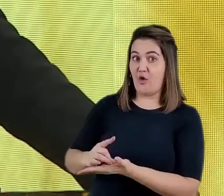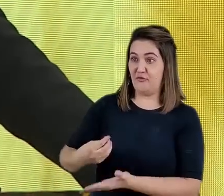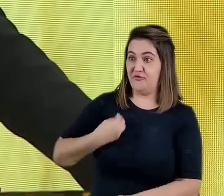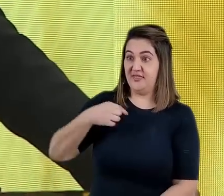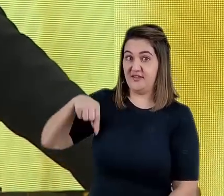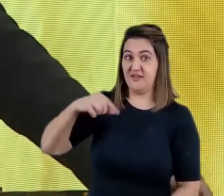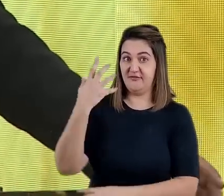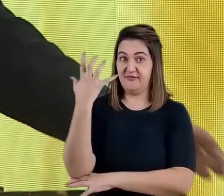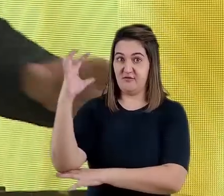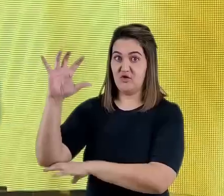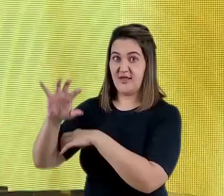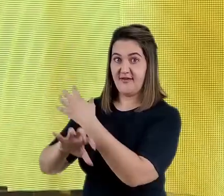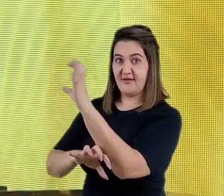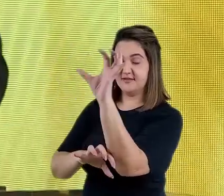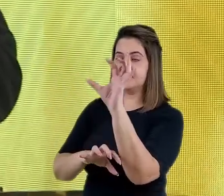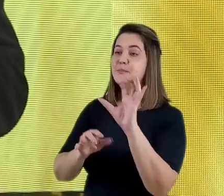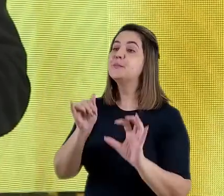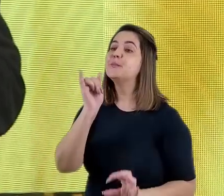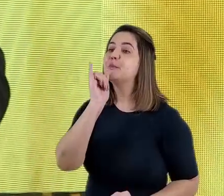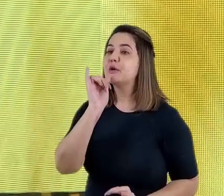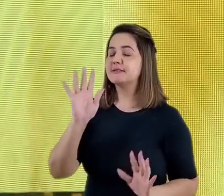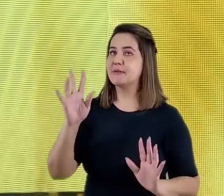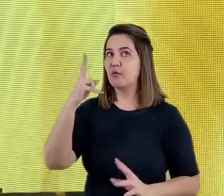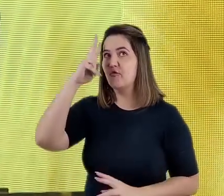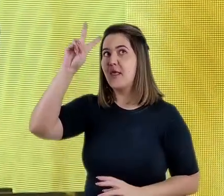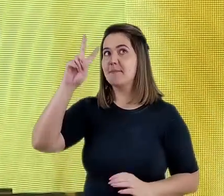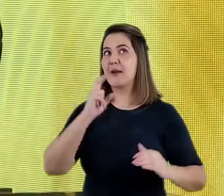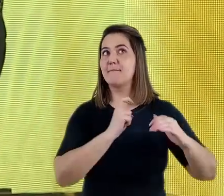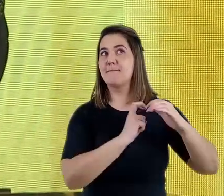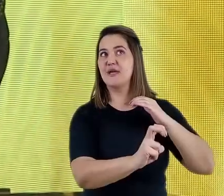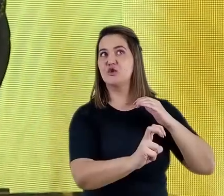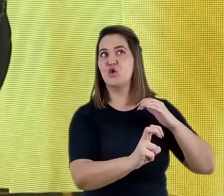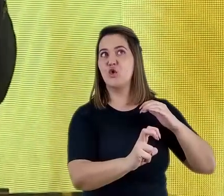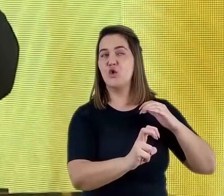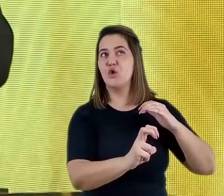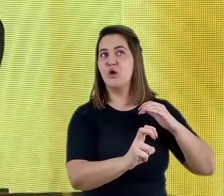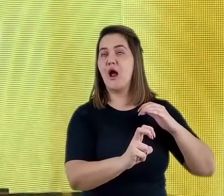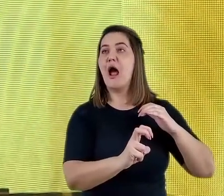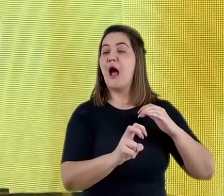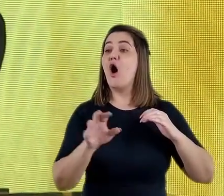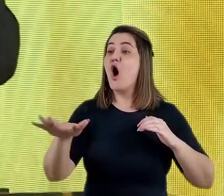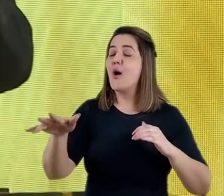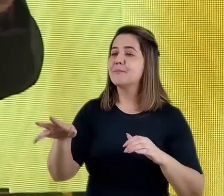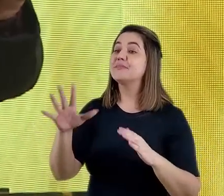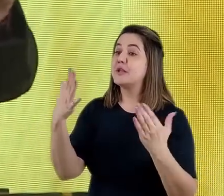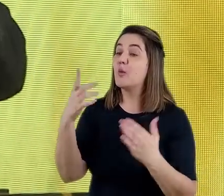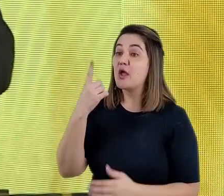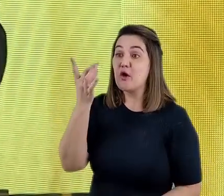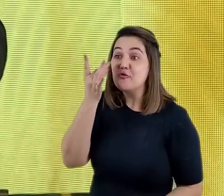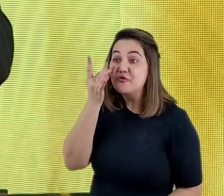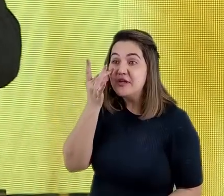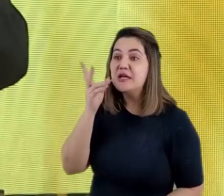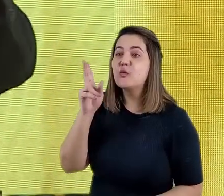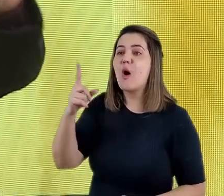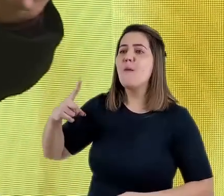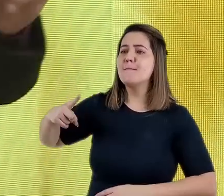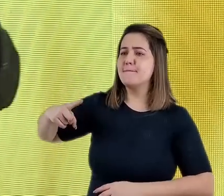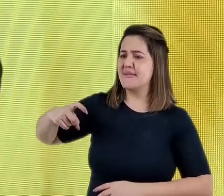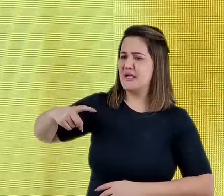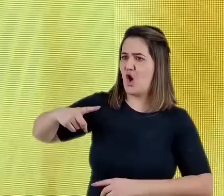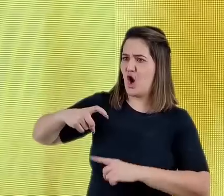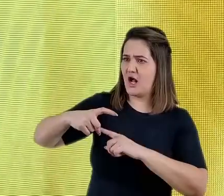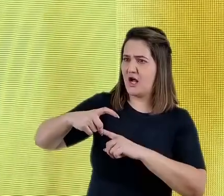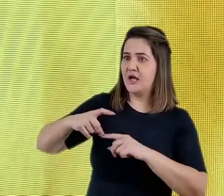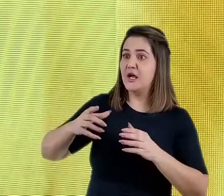que ele conhece. Quem sabe ele vai lembrar do metrô e vai ver uma lagarta e vai falar, eu vi uma lagarta enorme